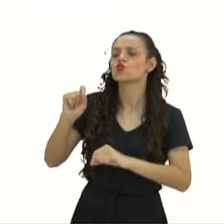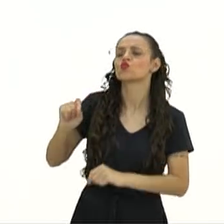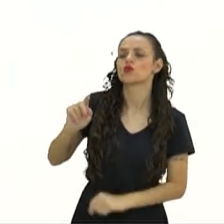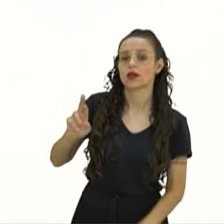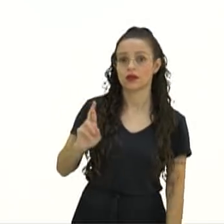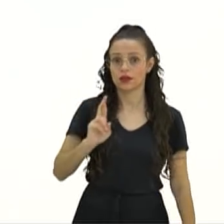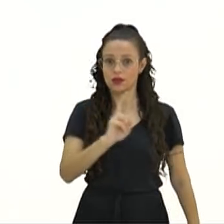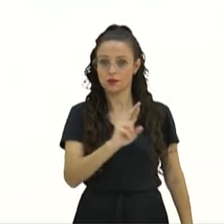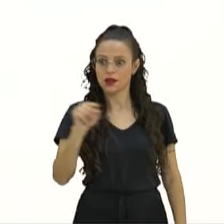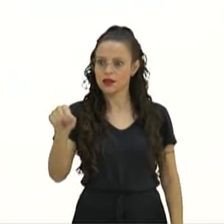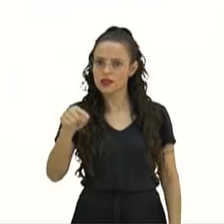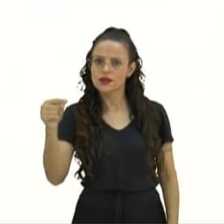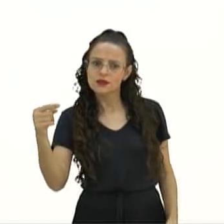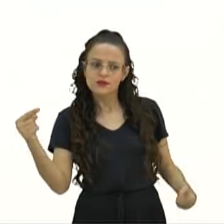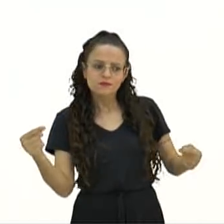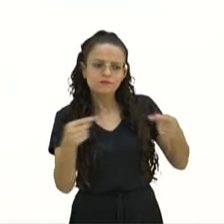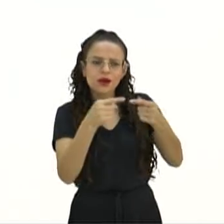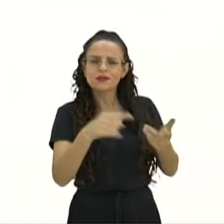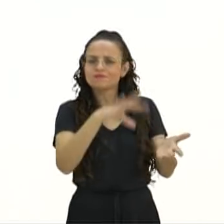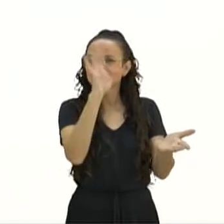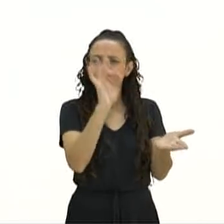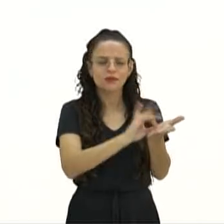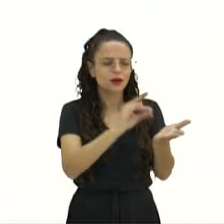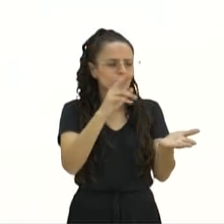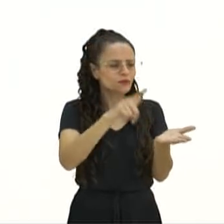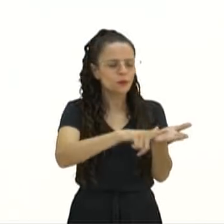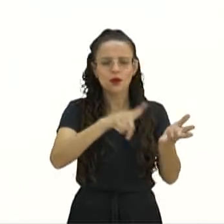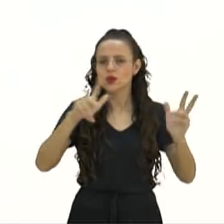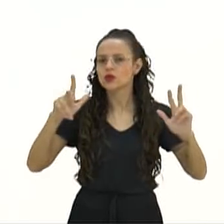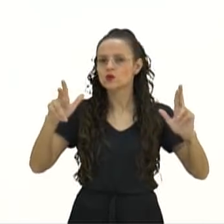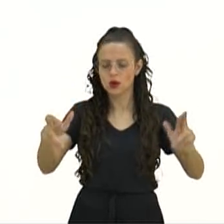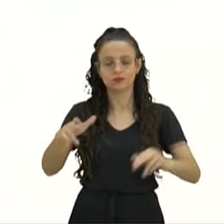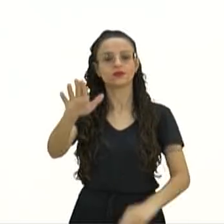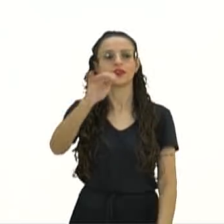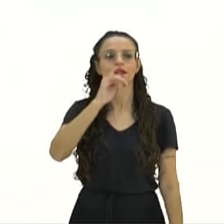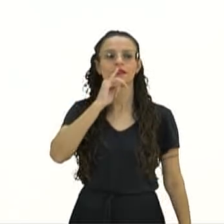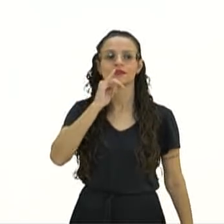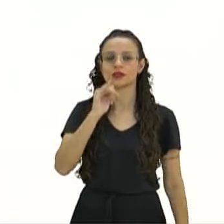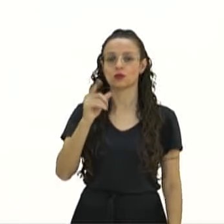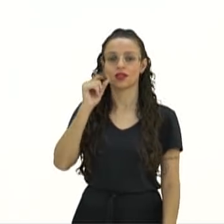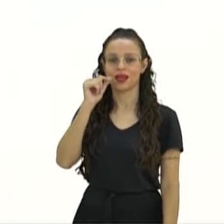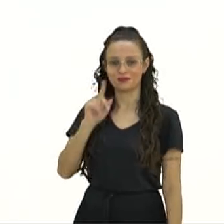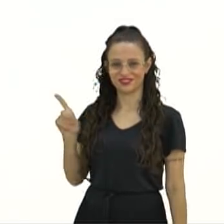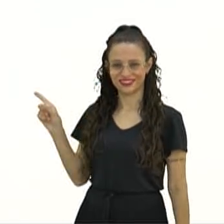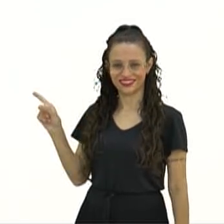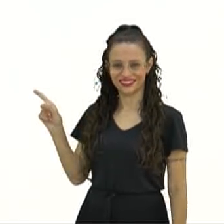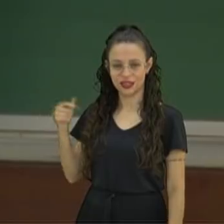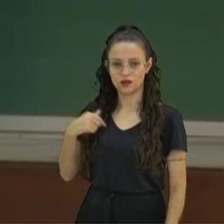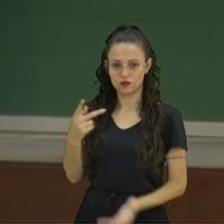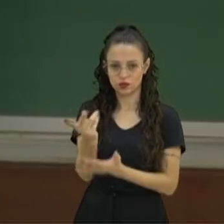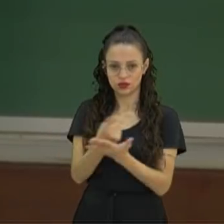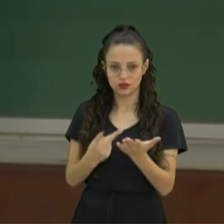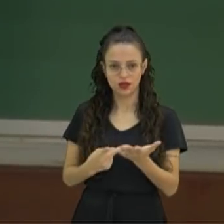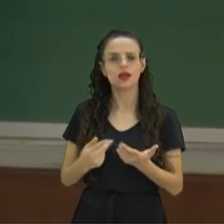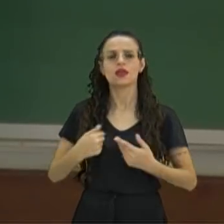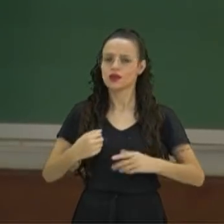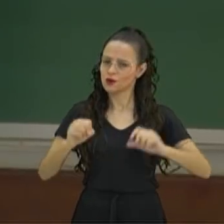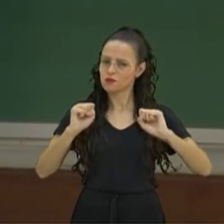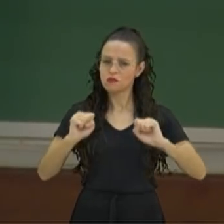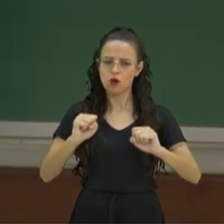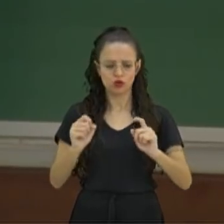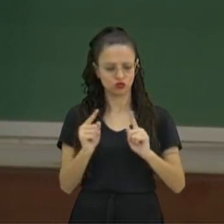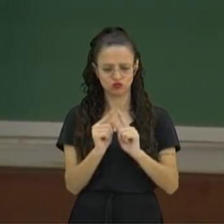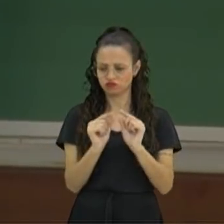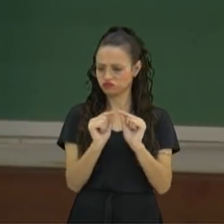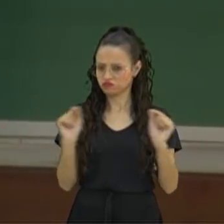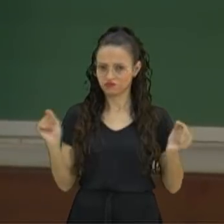representando coincide com a realidade. Por exemplo, vou desenhar esse lápis, né? Eu posso desenhar o